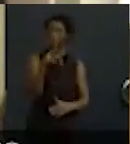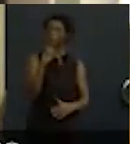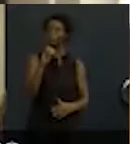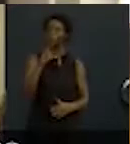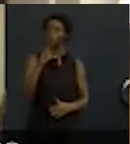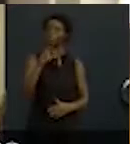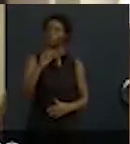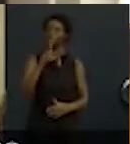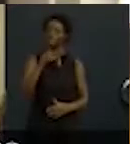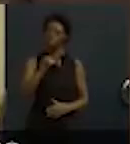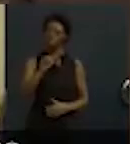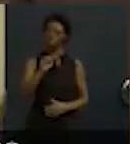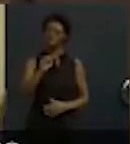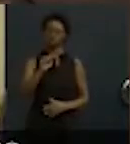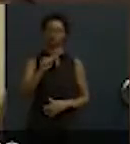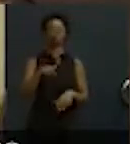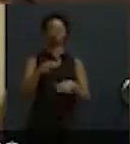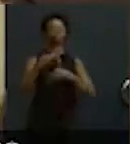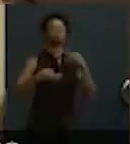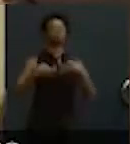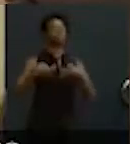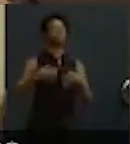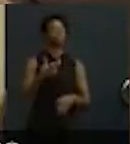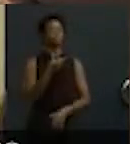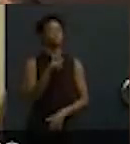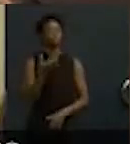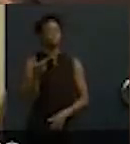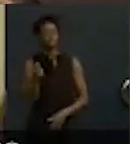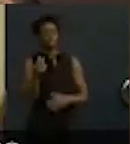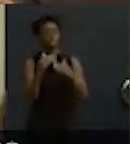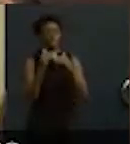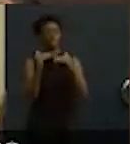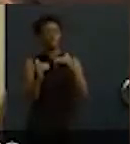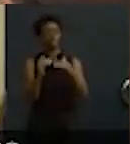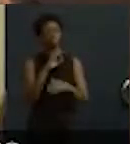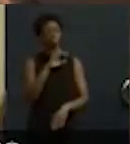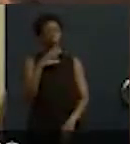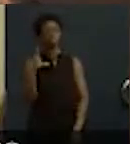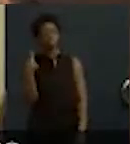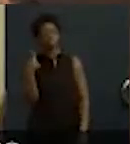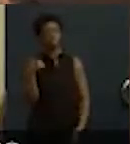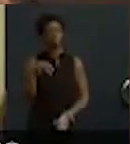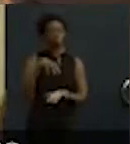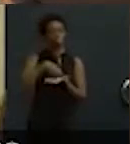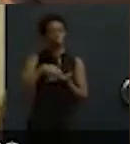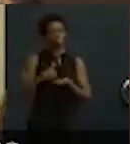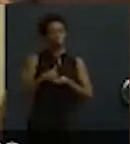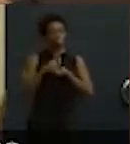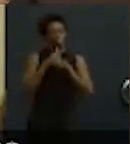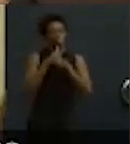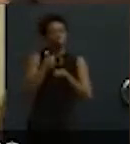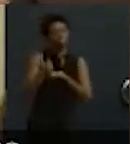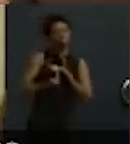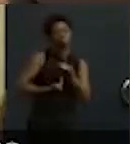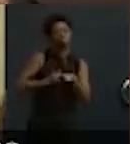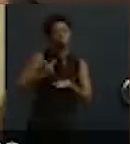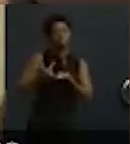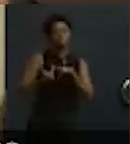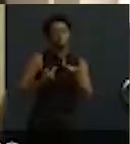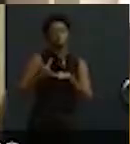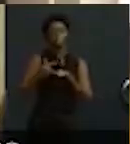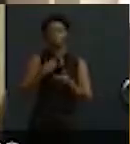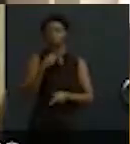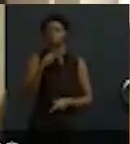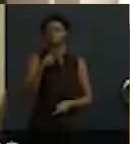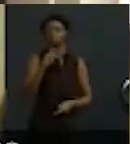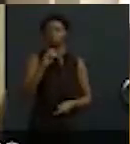e, em 2020, foi subcoordenadora do Centro de Apoio Operacional das Procuradorias